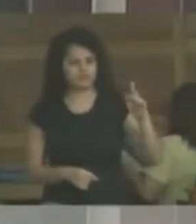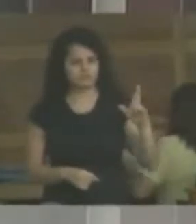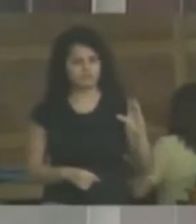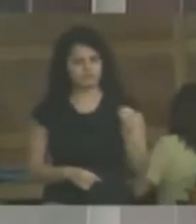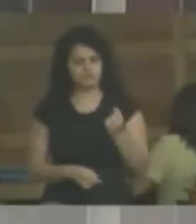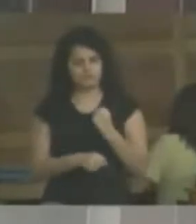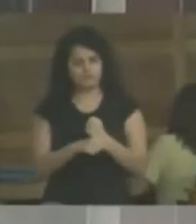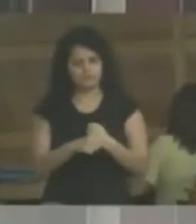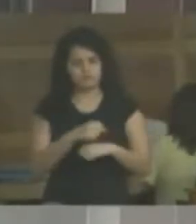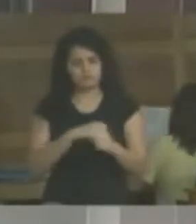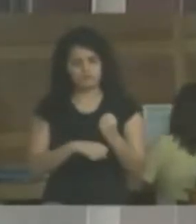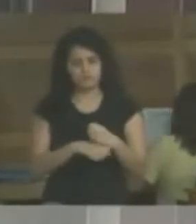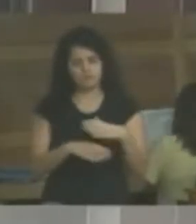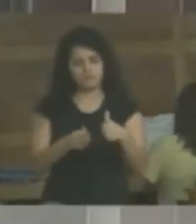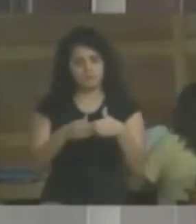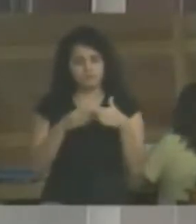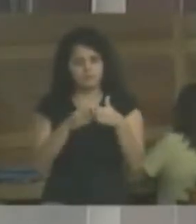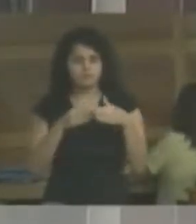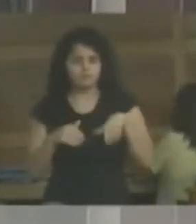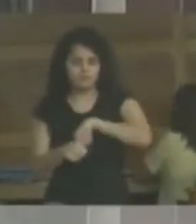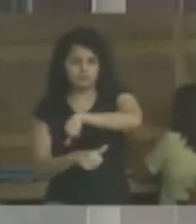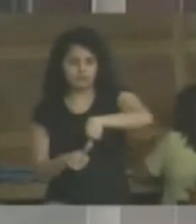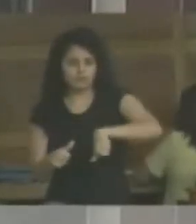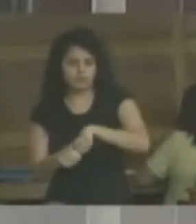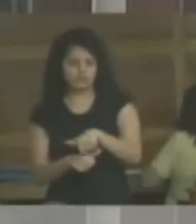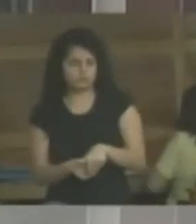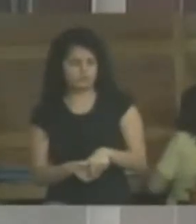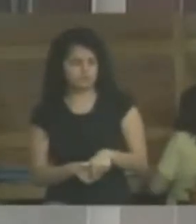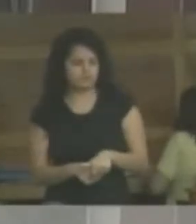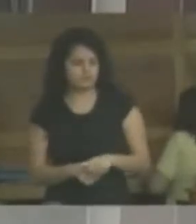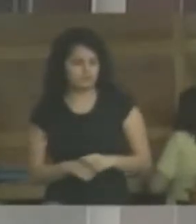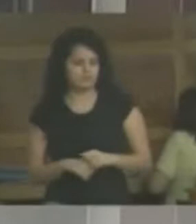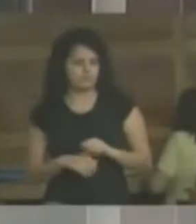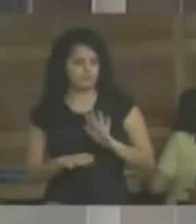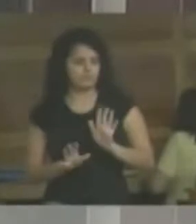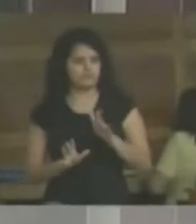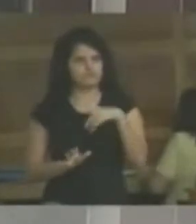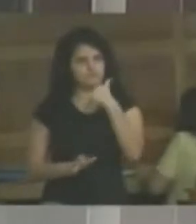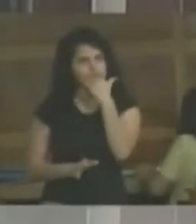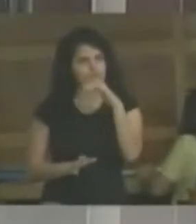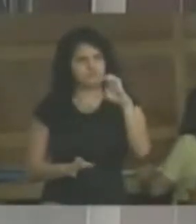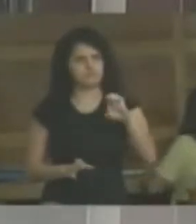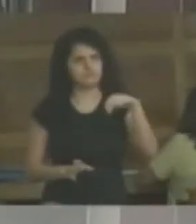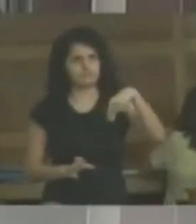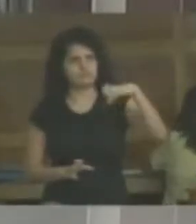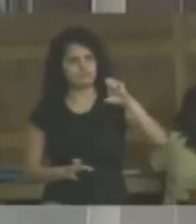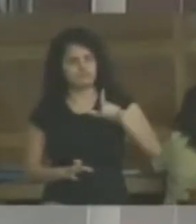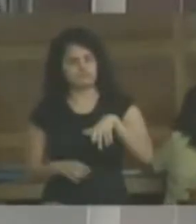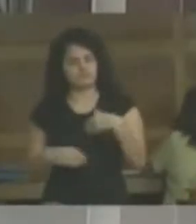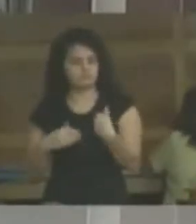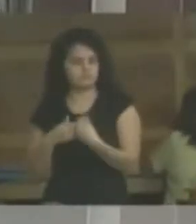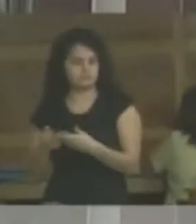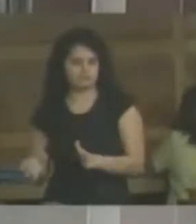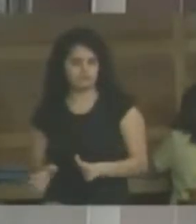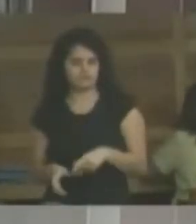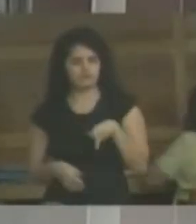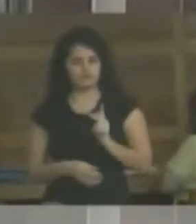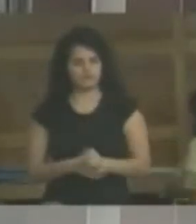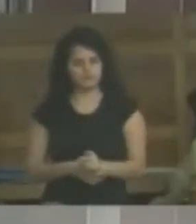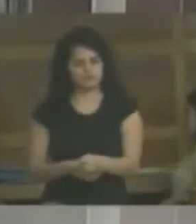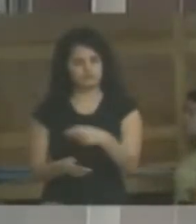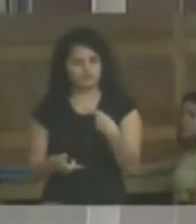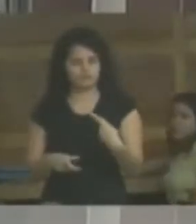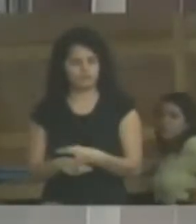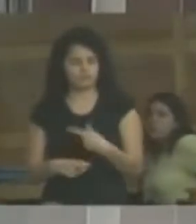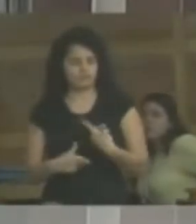está pedindo sim a troca desse transformador, mas infelizmente a Enel faz o que faz e continua aqui essa